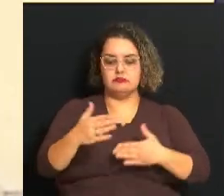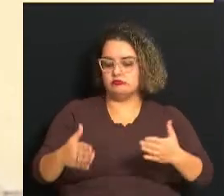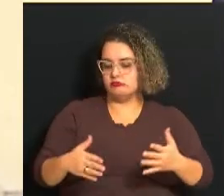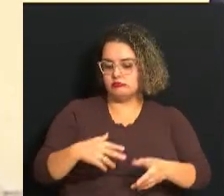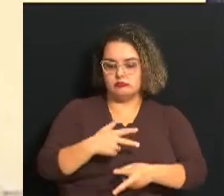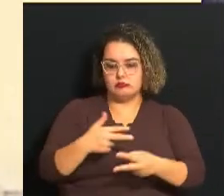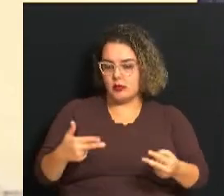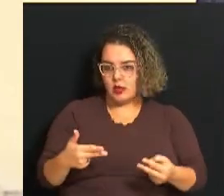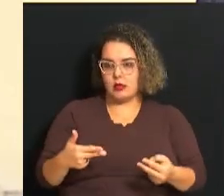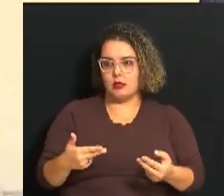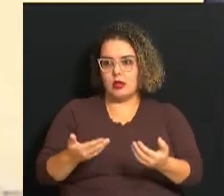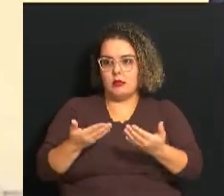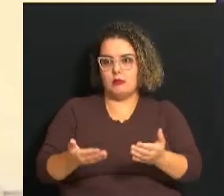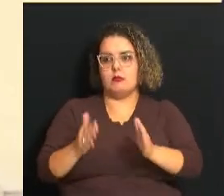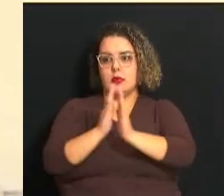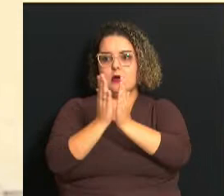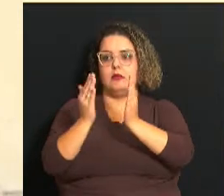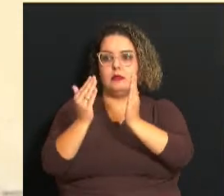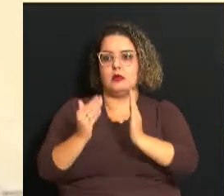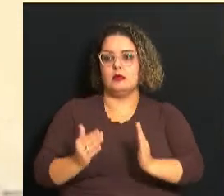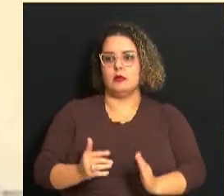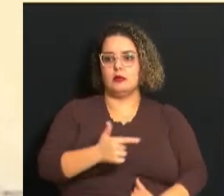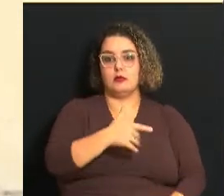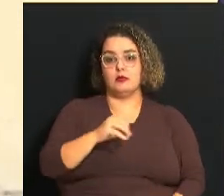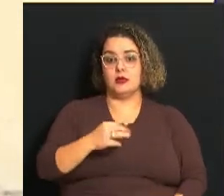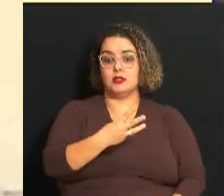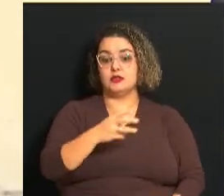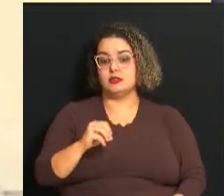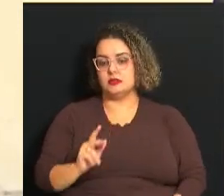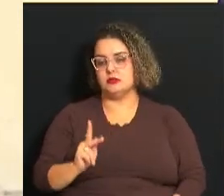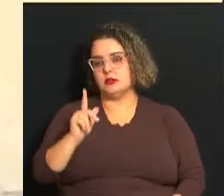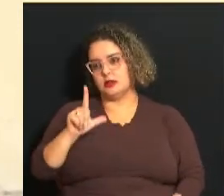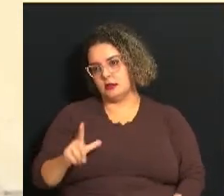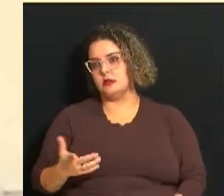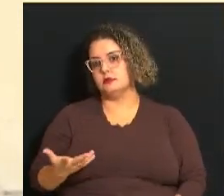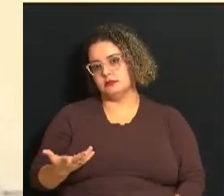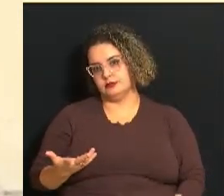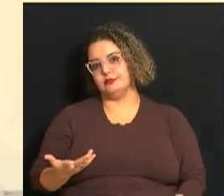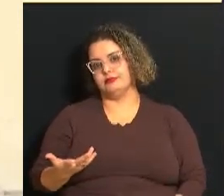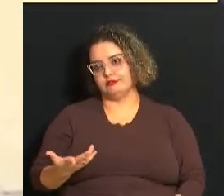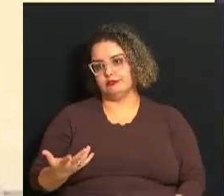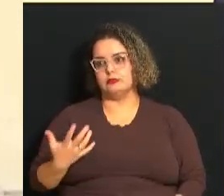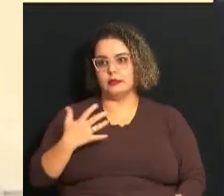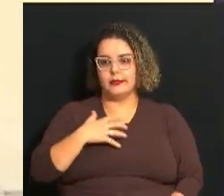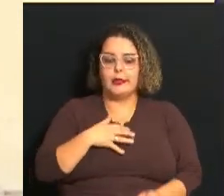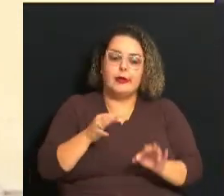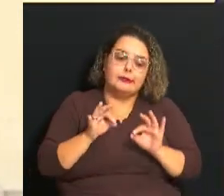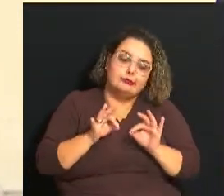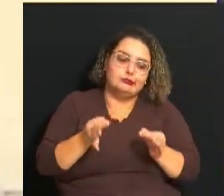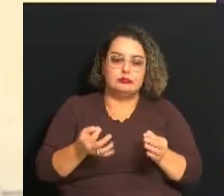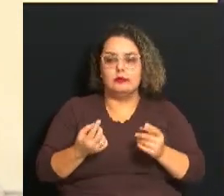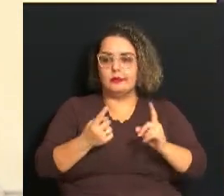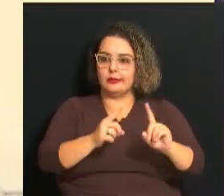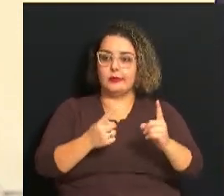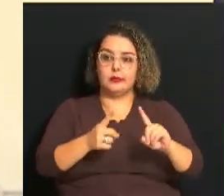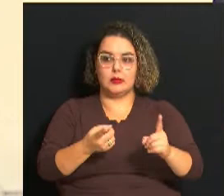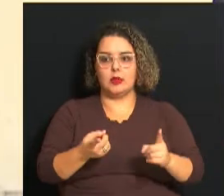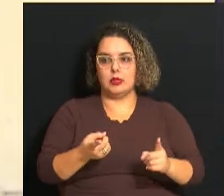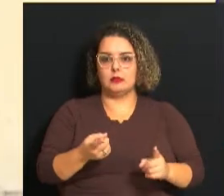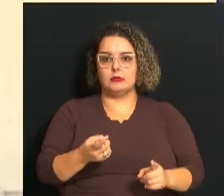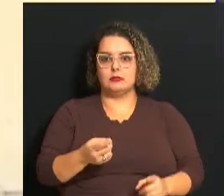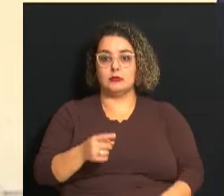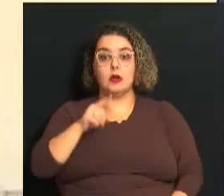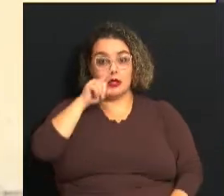determinado arquivo em que todas as caixas têm na 20 e 30 kg e aí é aquela forma Sutil de perseguir de de negride o